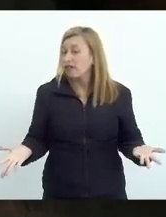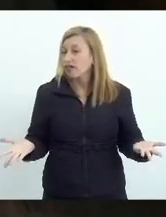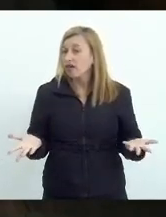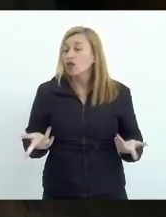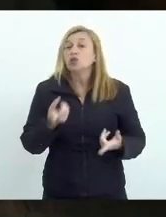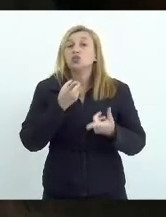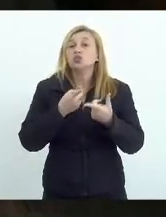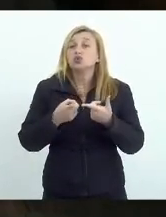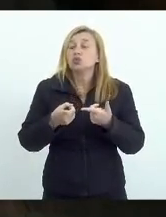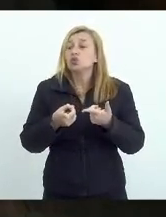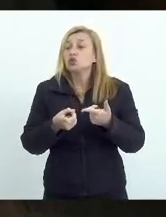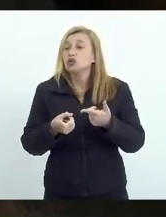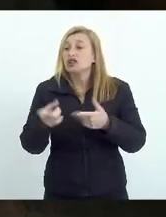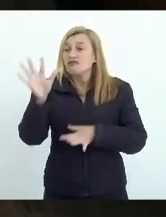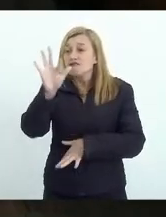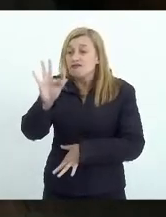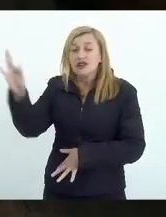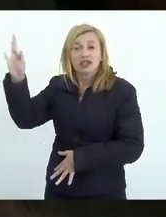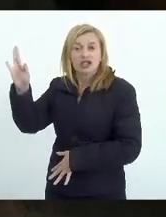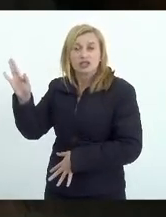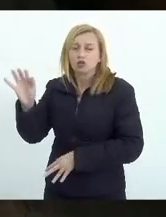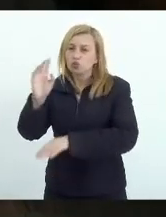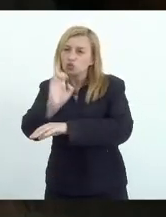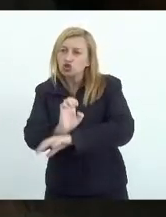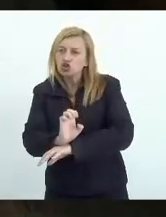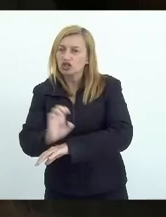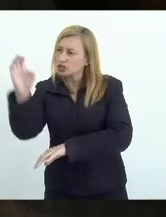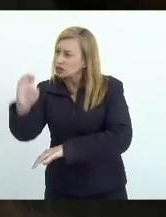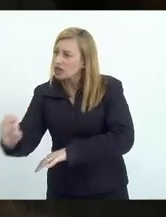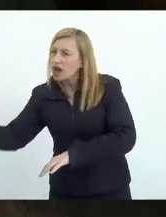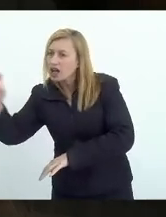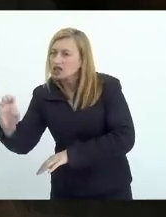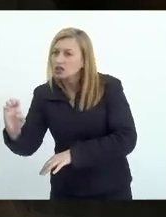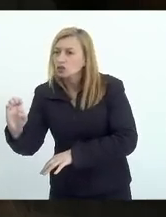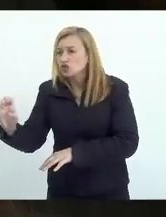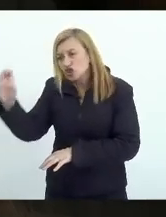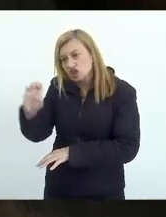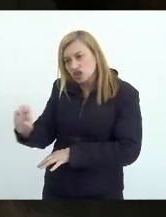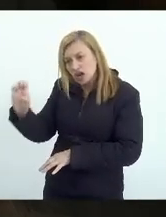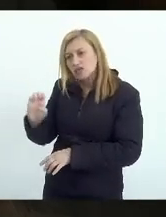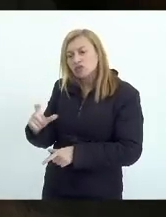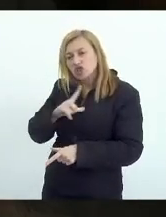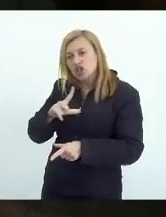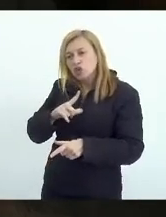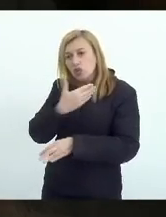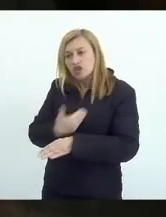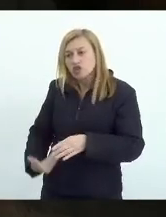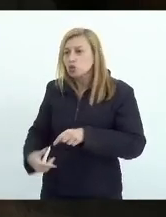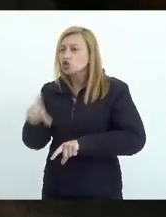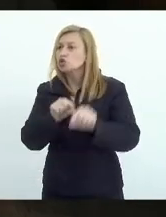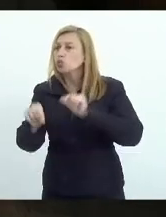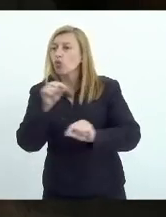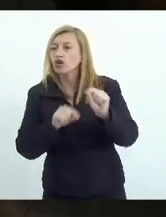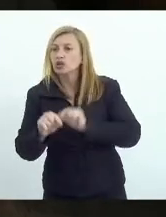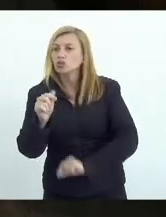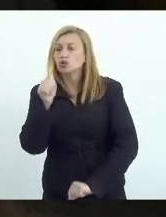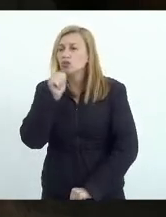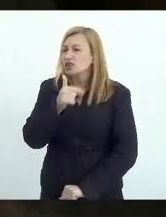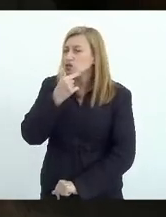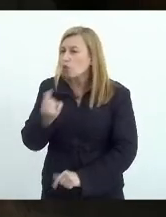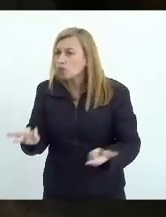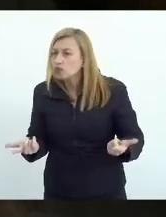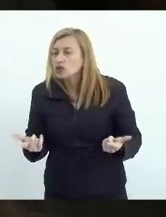o nosso desenho federativo. Ora, os estados têm governadores eleitos, ou governadoras, os